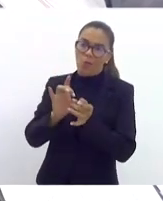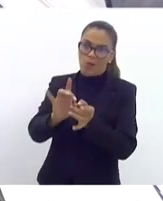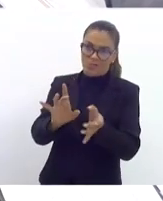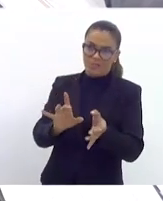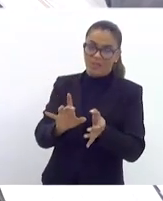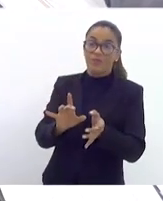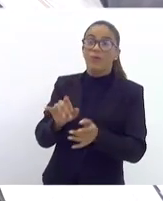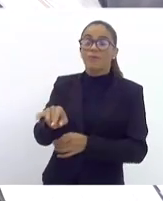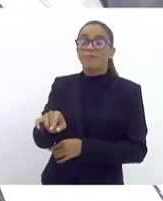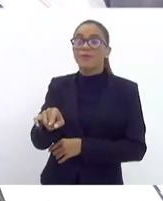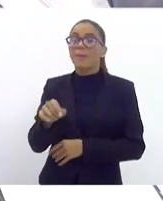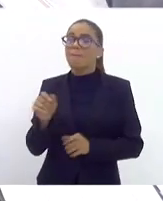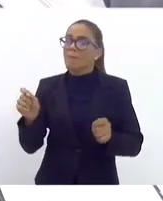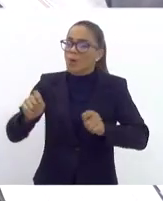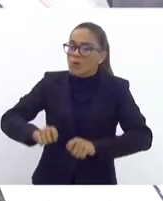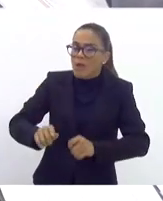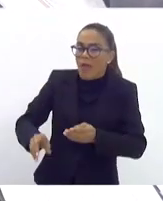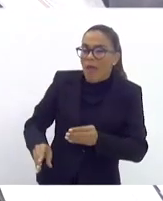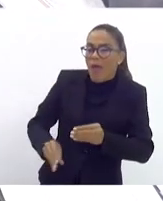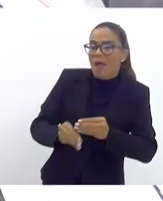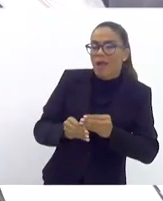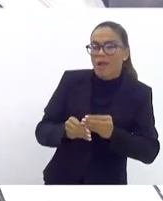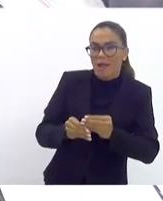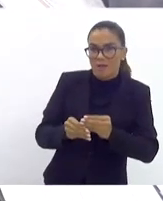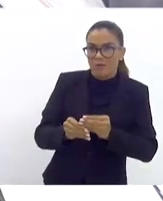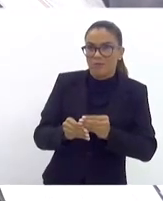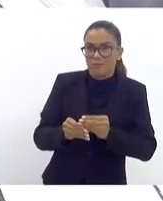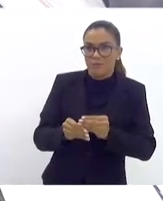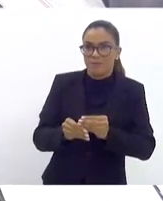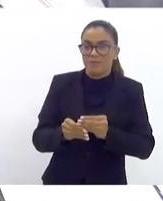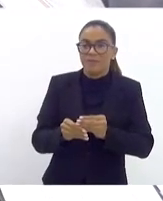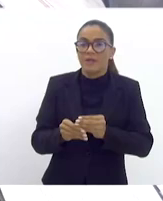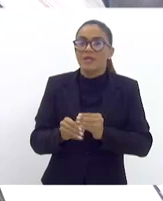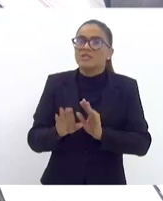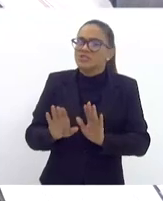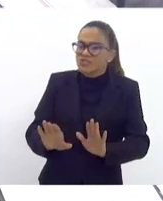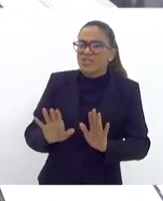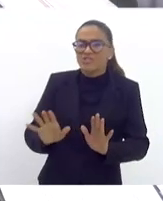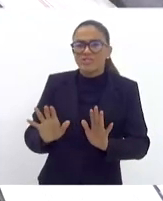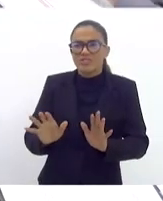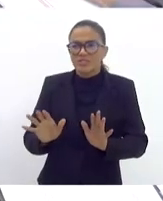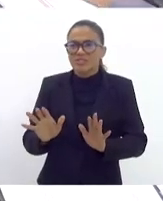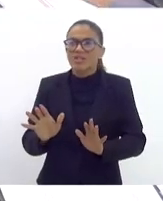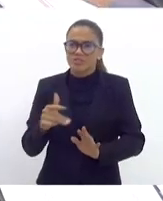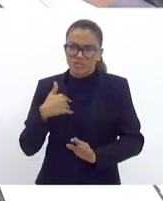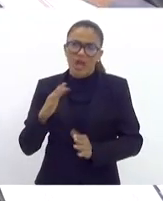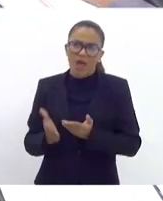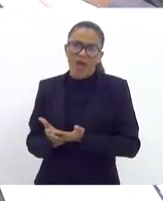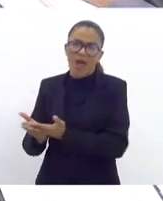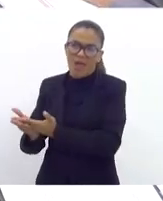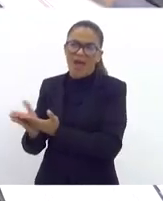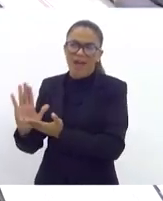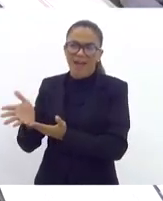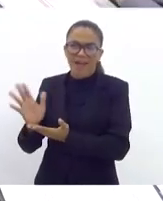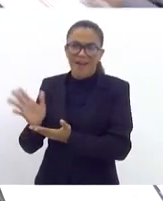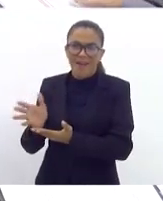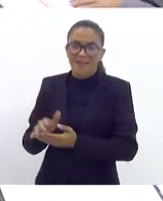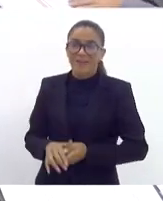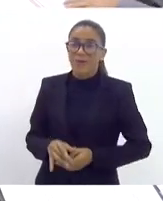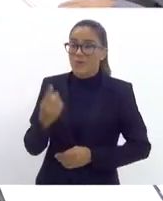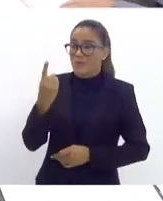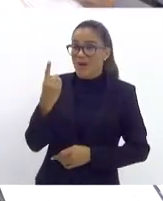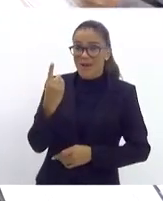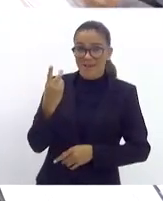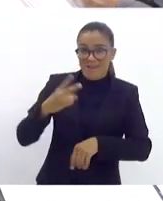aí ele podia se agregado a supressão já tá agregado uma vez